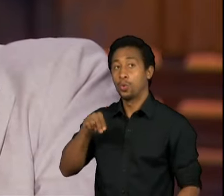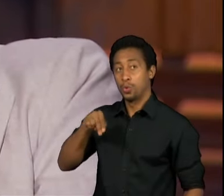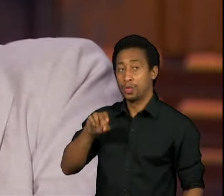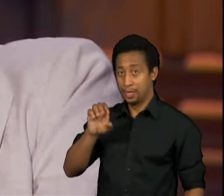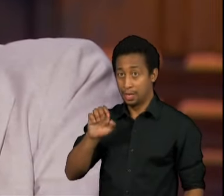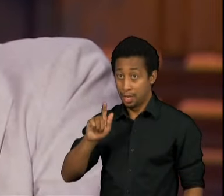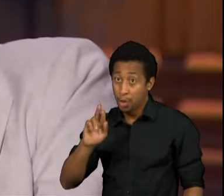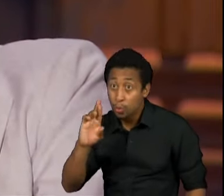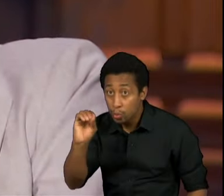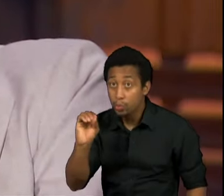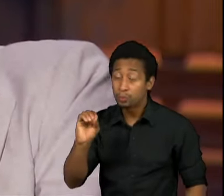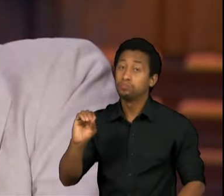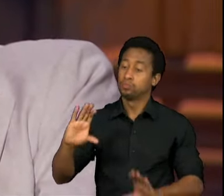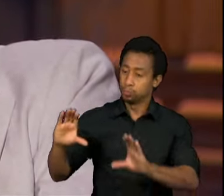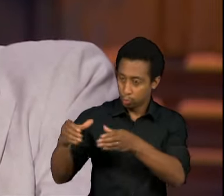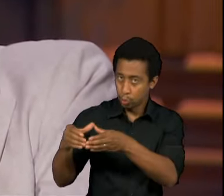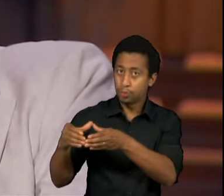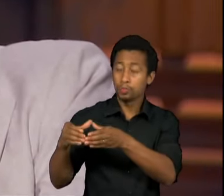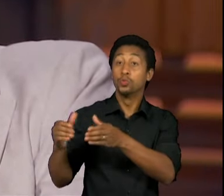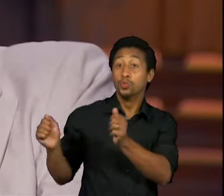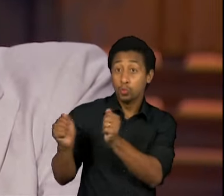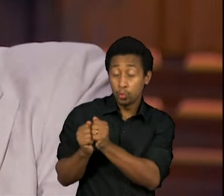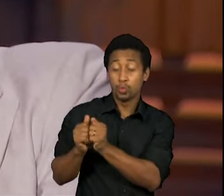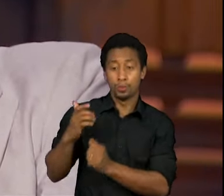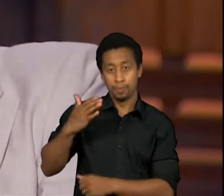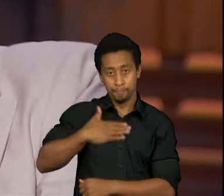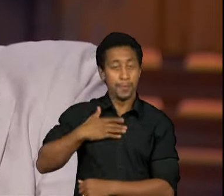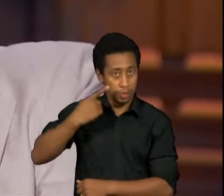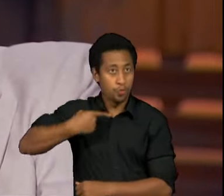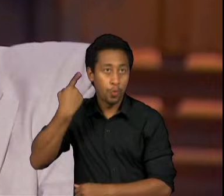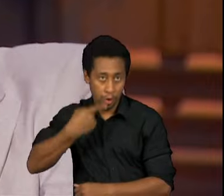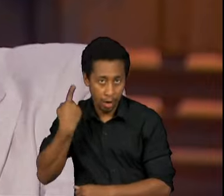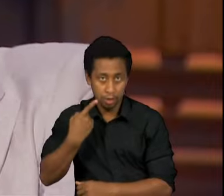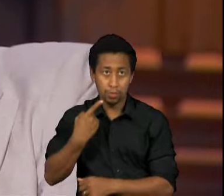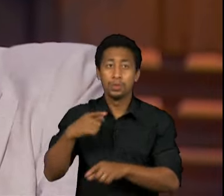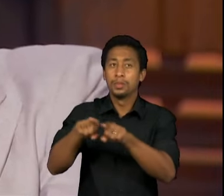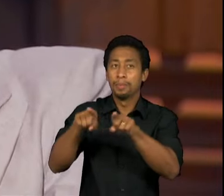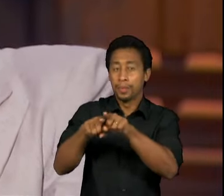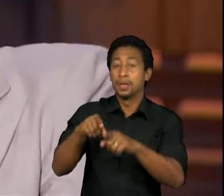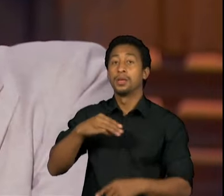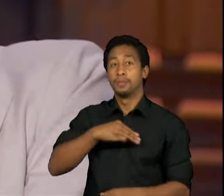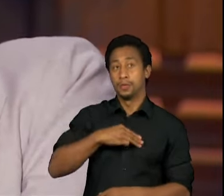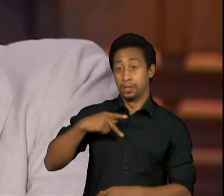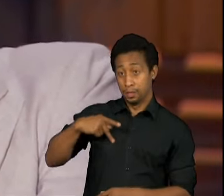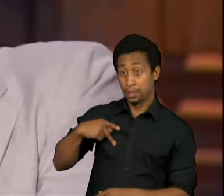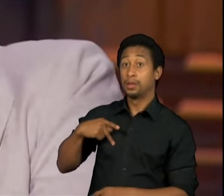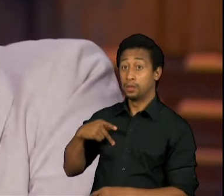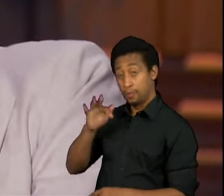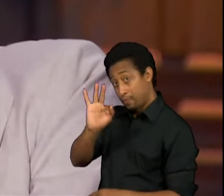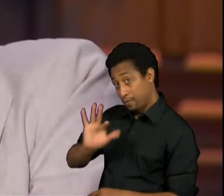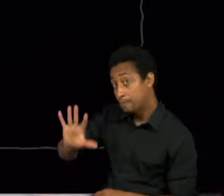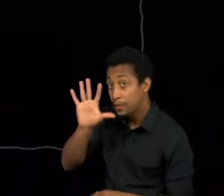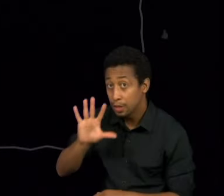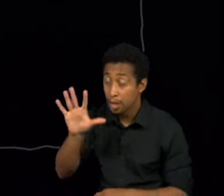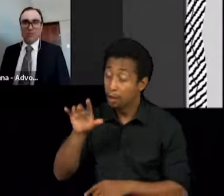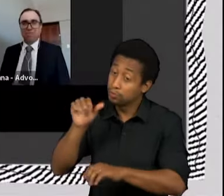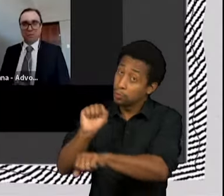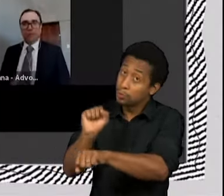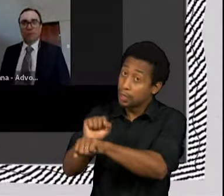jurídica essa representação agora está no MPF a gente já fez algumas reuniões nos ouvidos falta de Peça agora desse